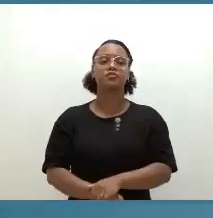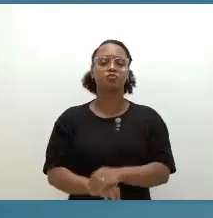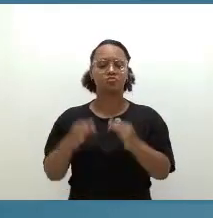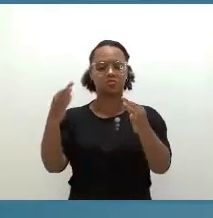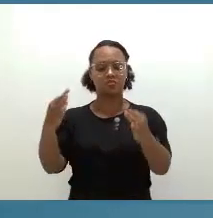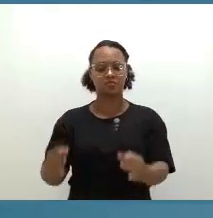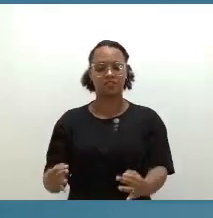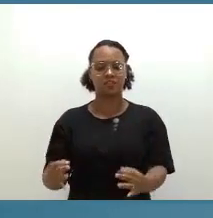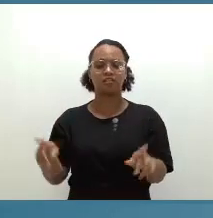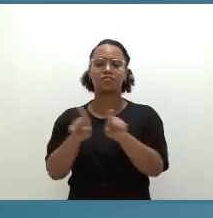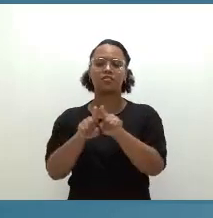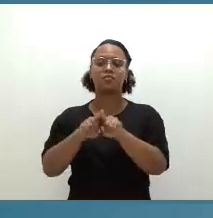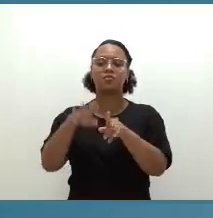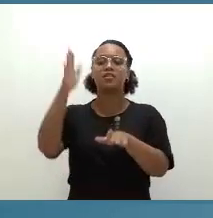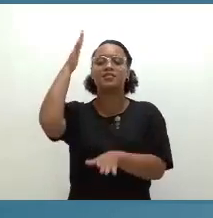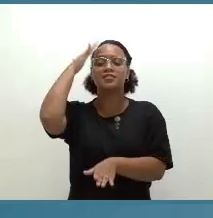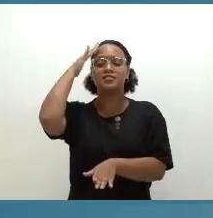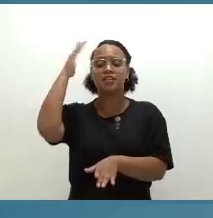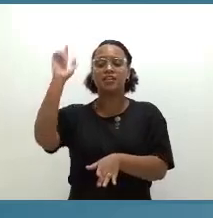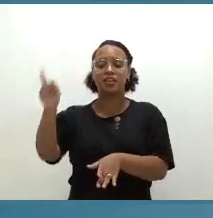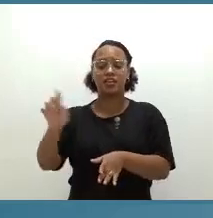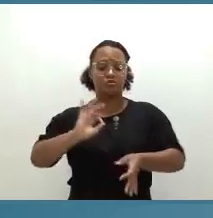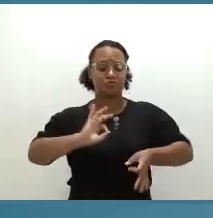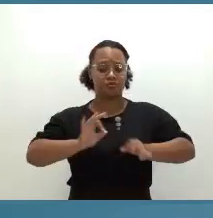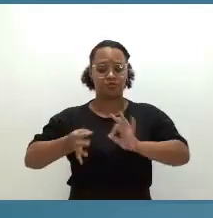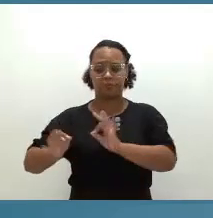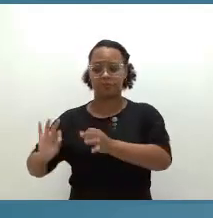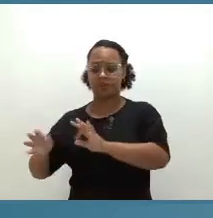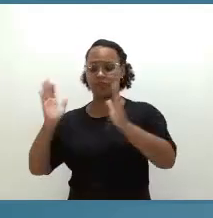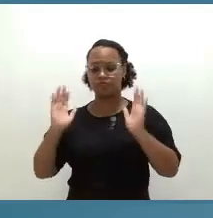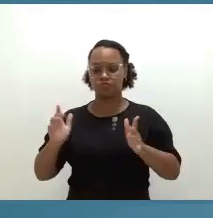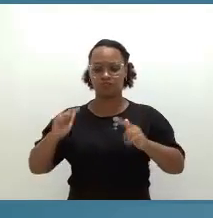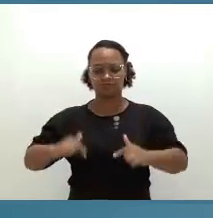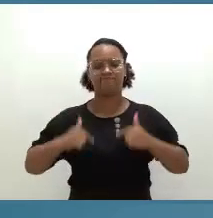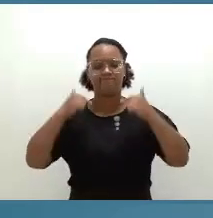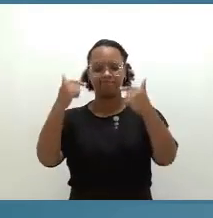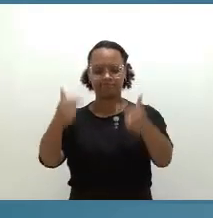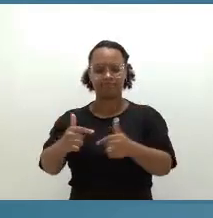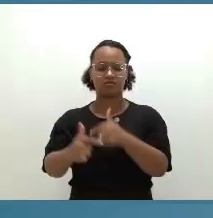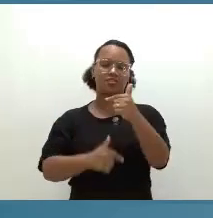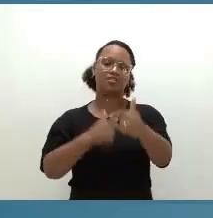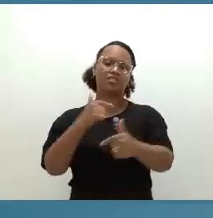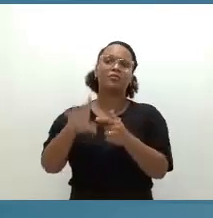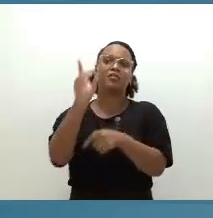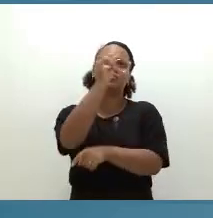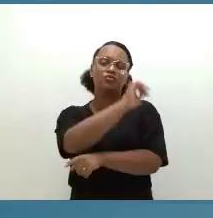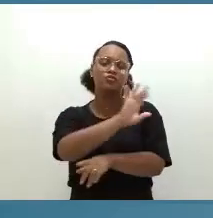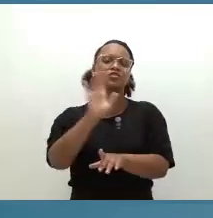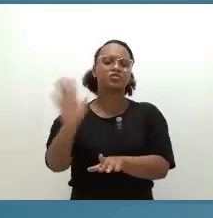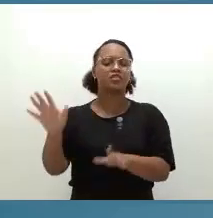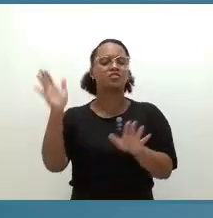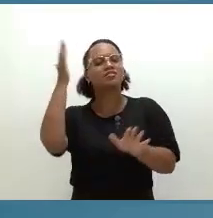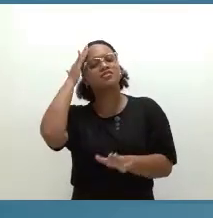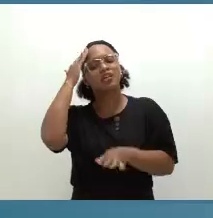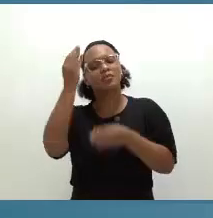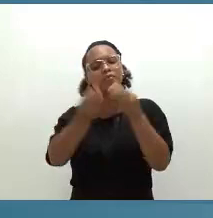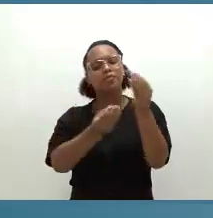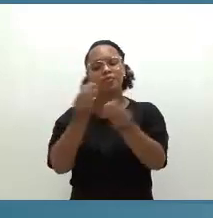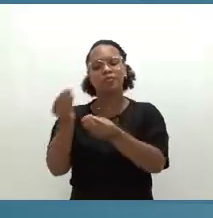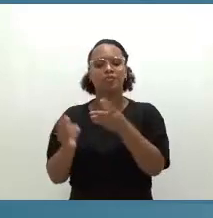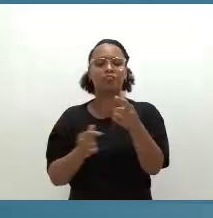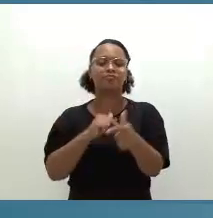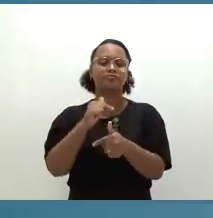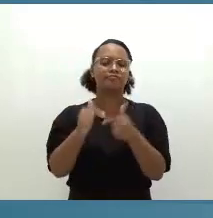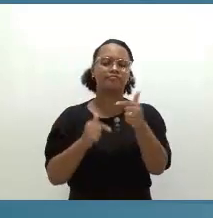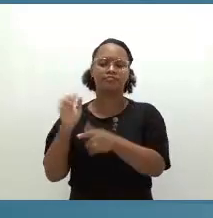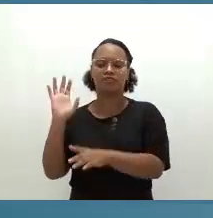E sei também que todos estão preparados para enfrentar todas as dificuldades que irão surgir. O judiciário hoje